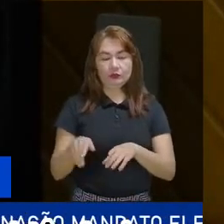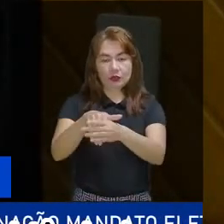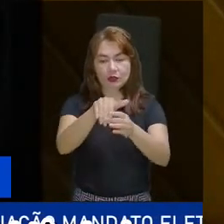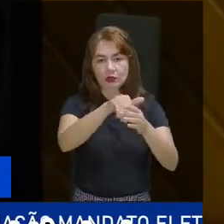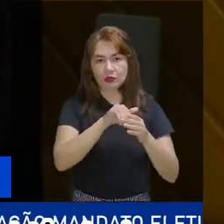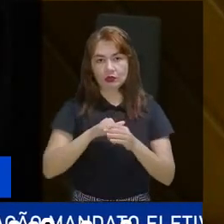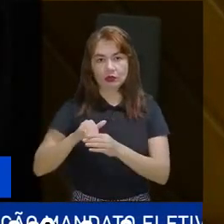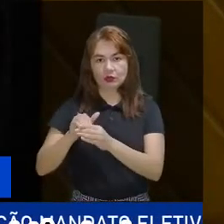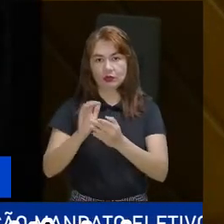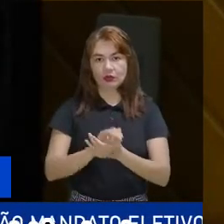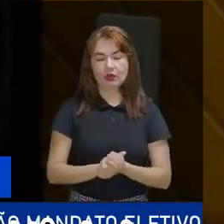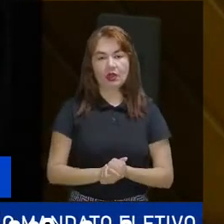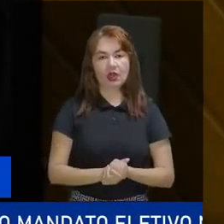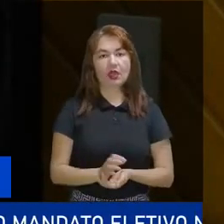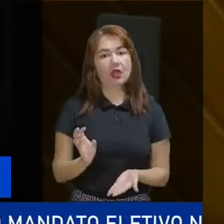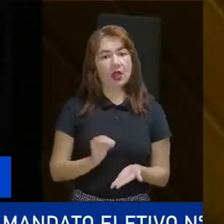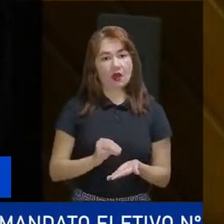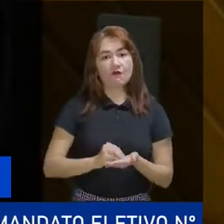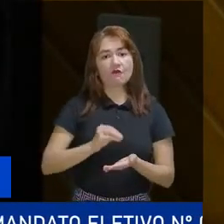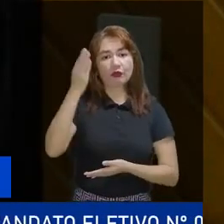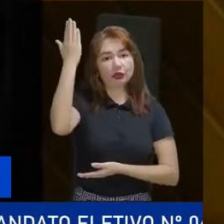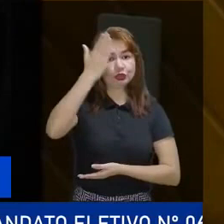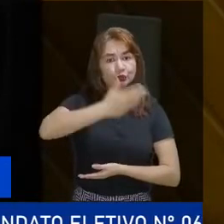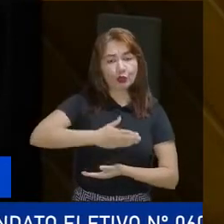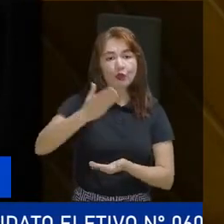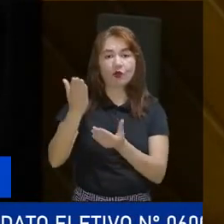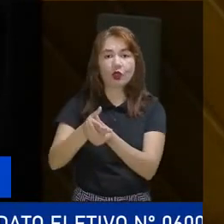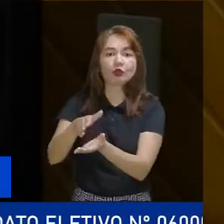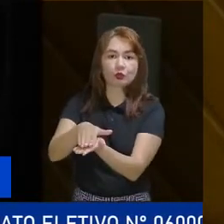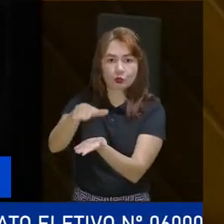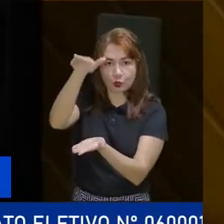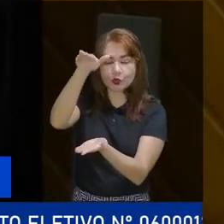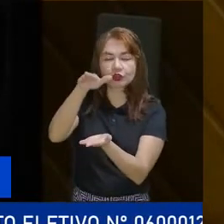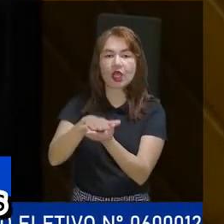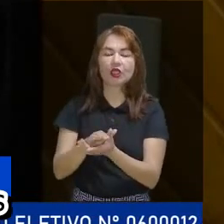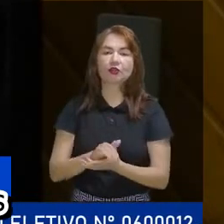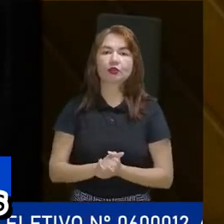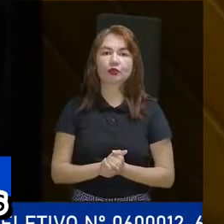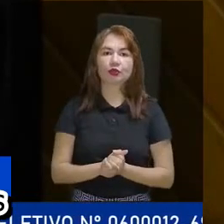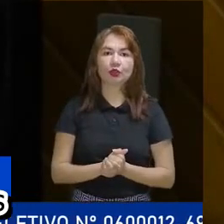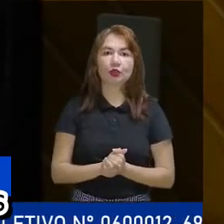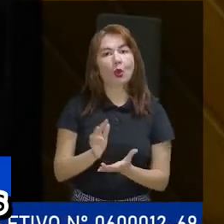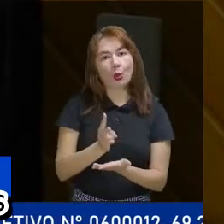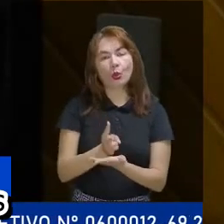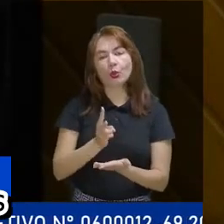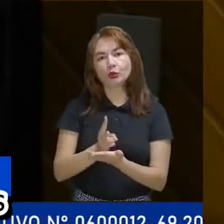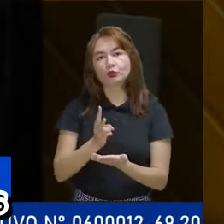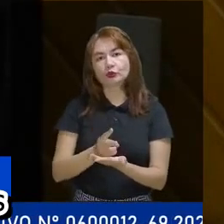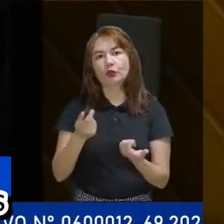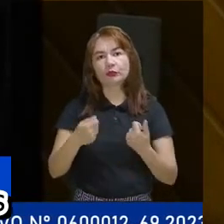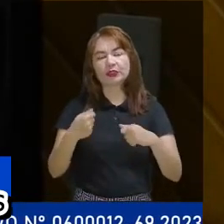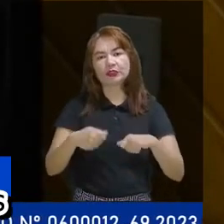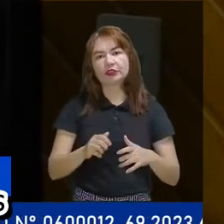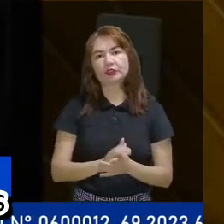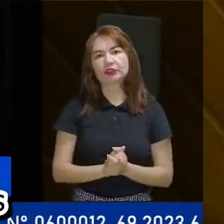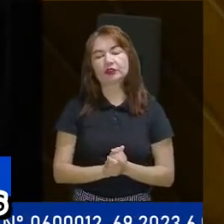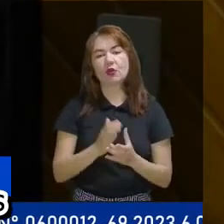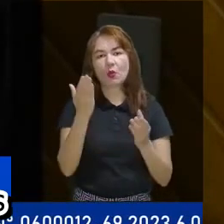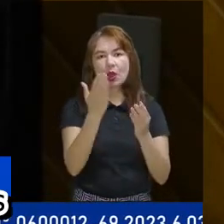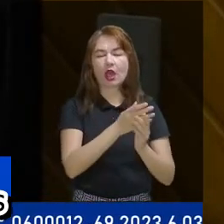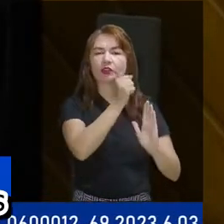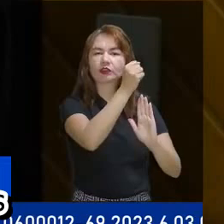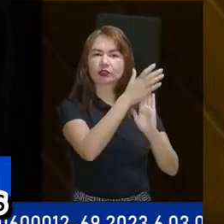em relação à inexistência de prova nos autos para a procedência da ação. Ao final, requer o acolhimento dos embargos